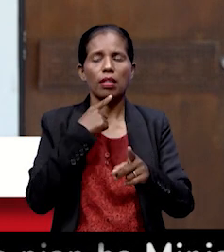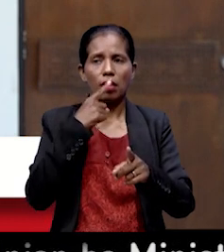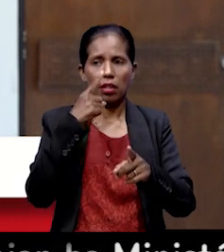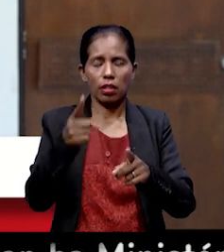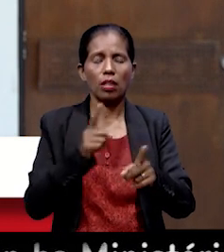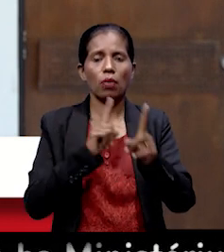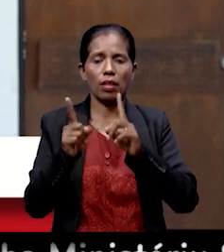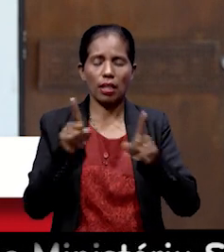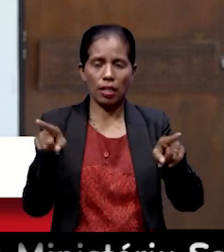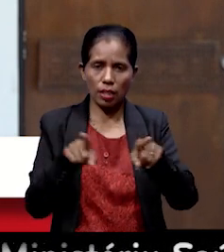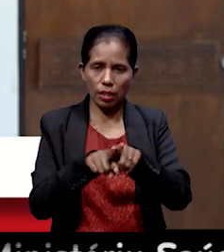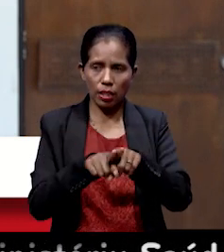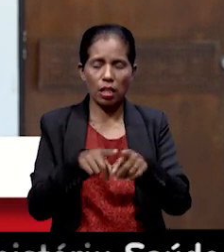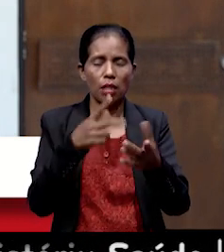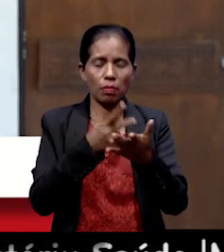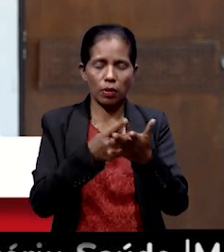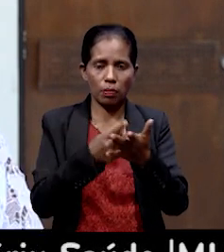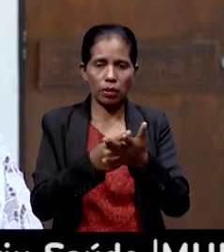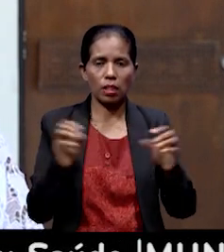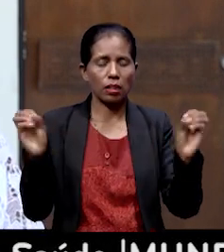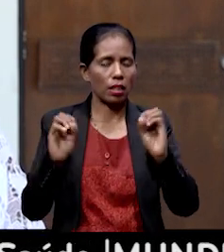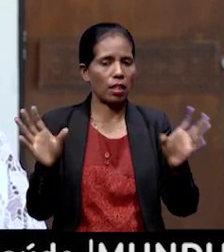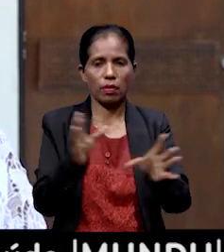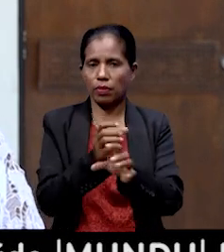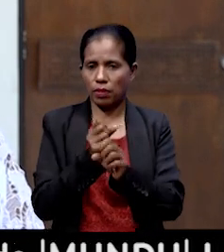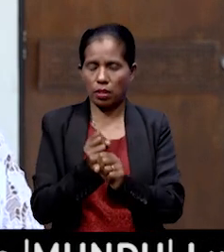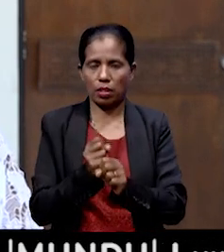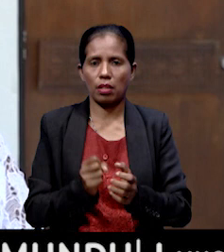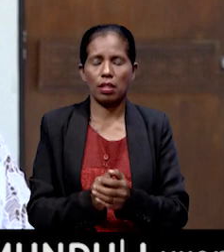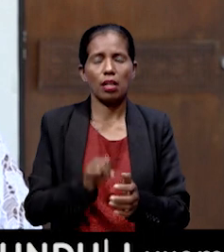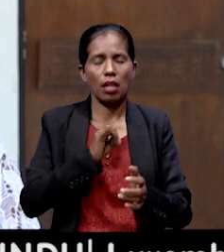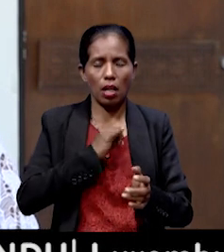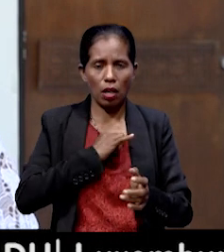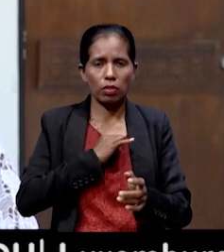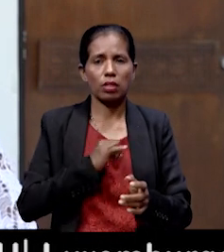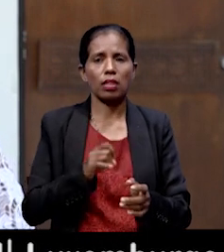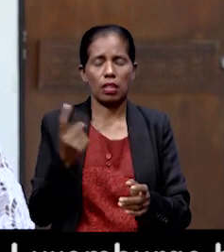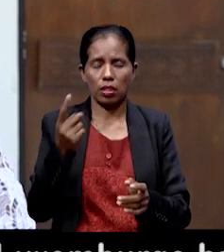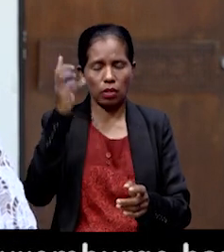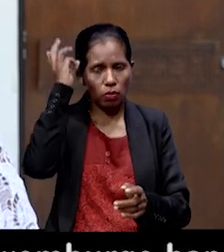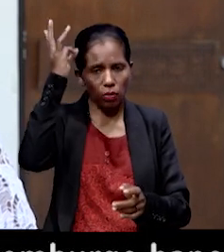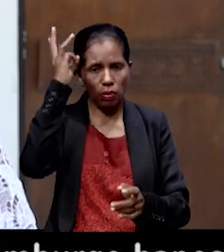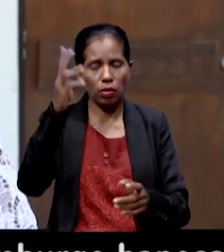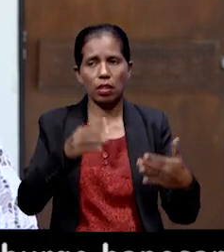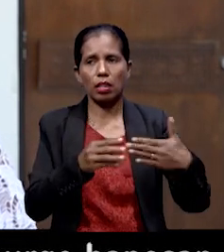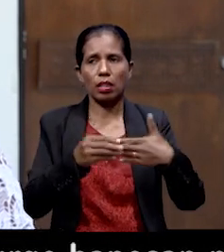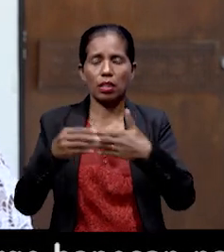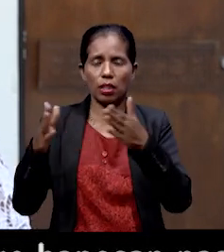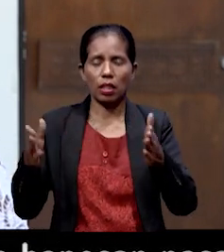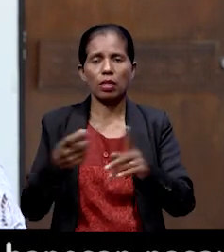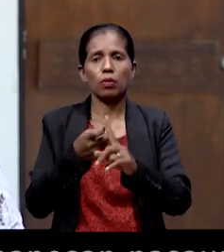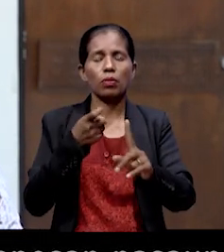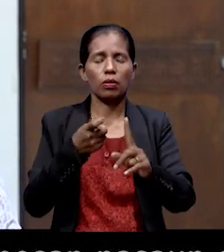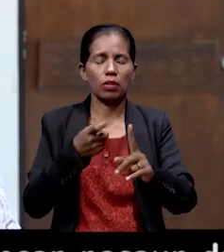sekolia hansane proposta sela admiti. Ida ne maka bahau sai confusão ba lidera fusi mesa